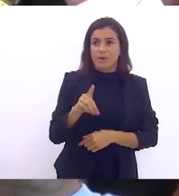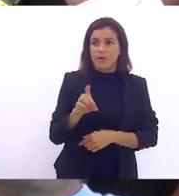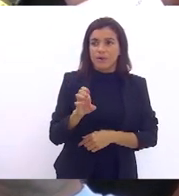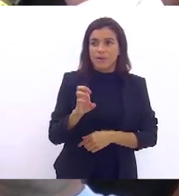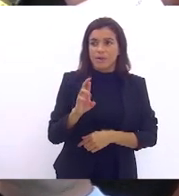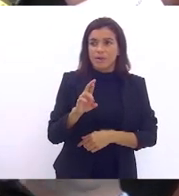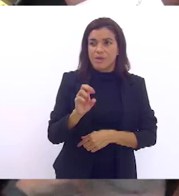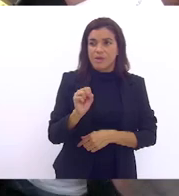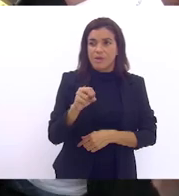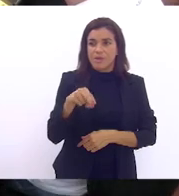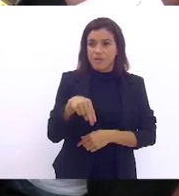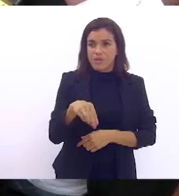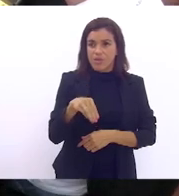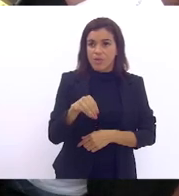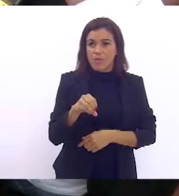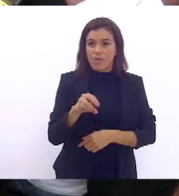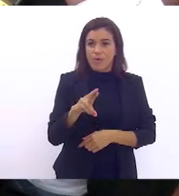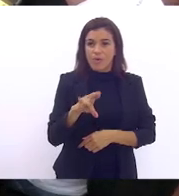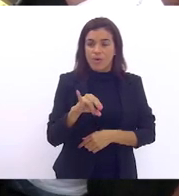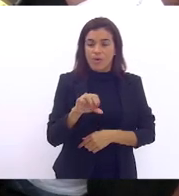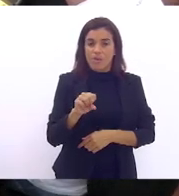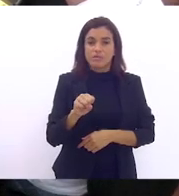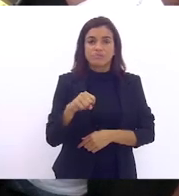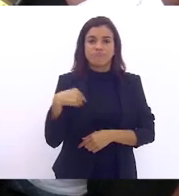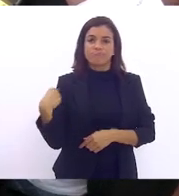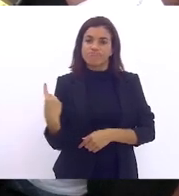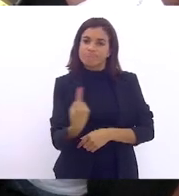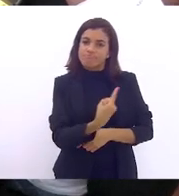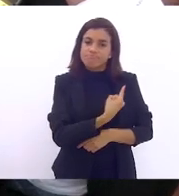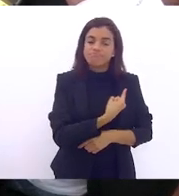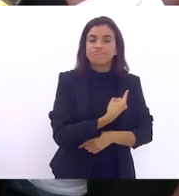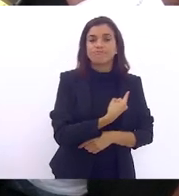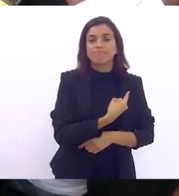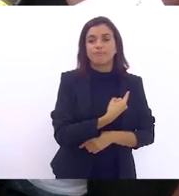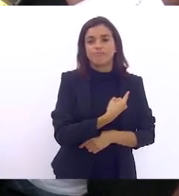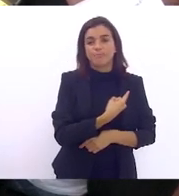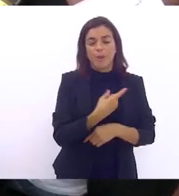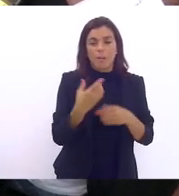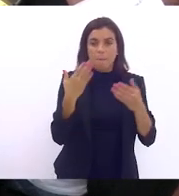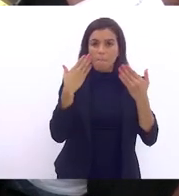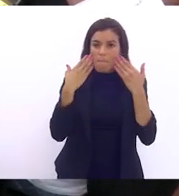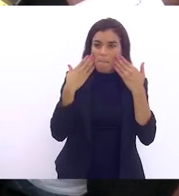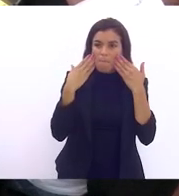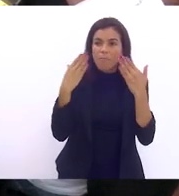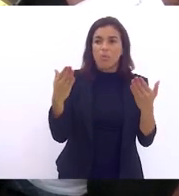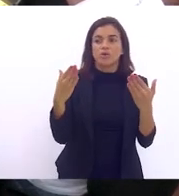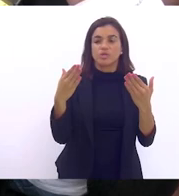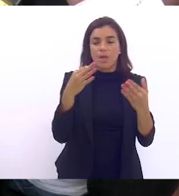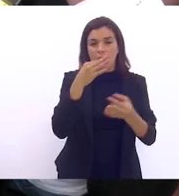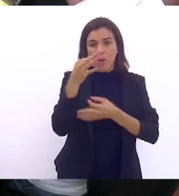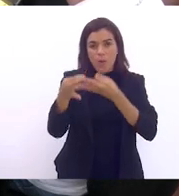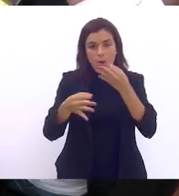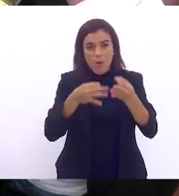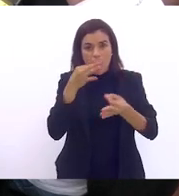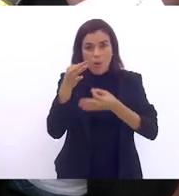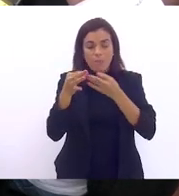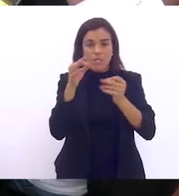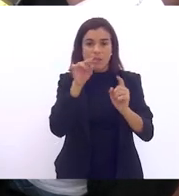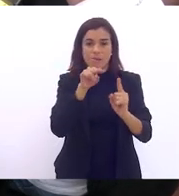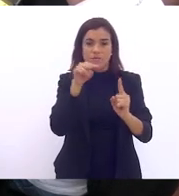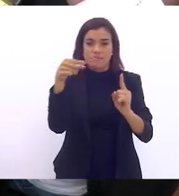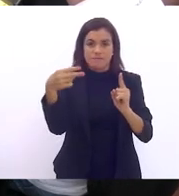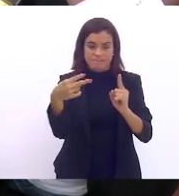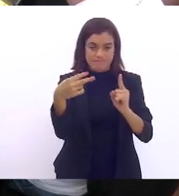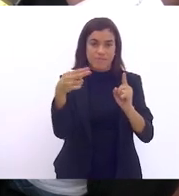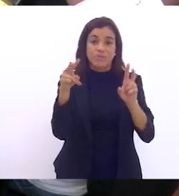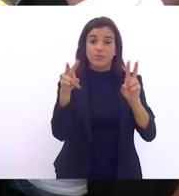audiência pública para que todos nós eh expor nossos pontos de vista né e a CCR também